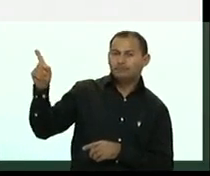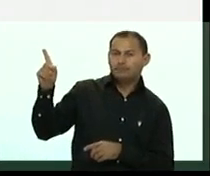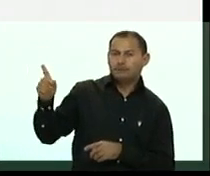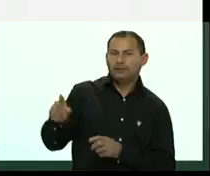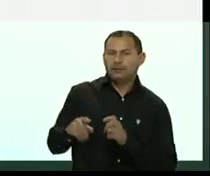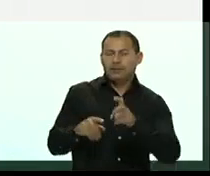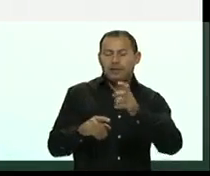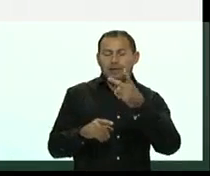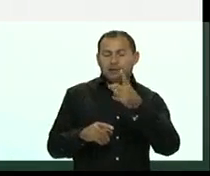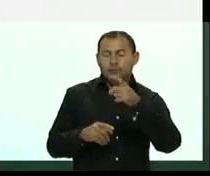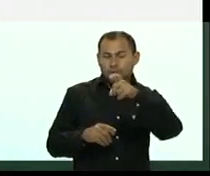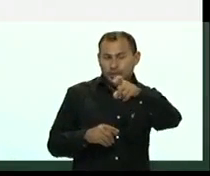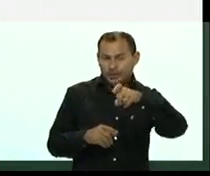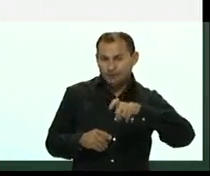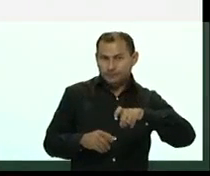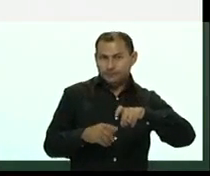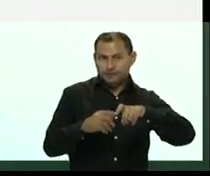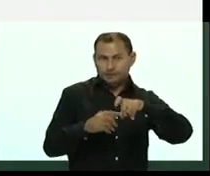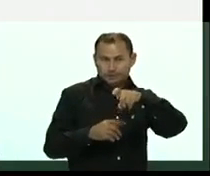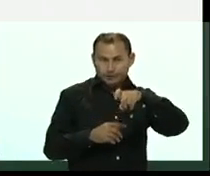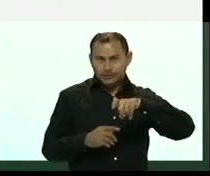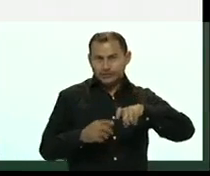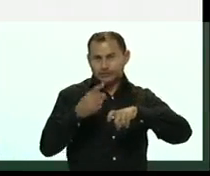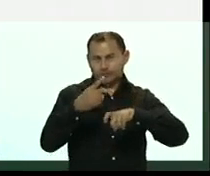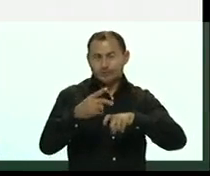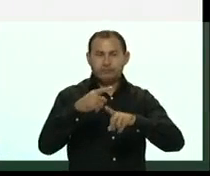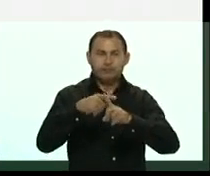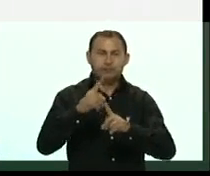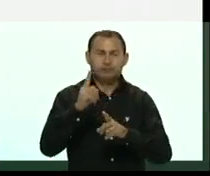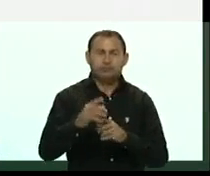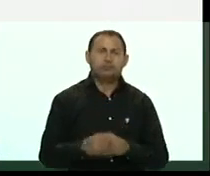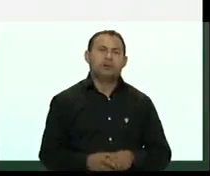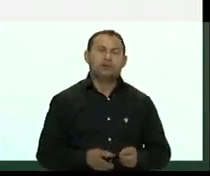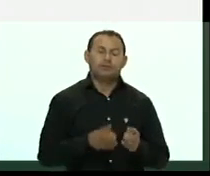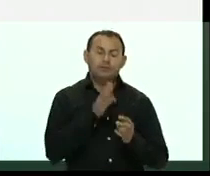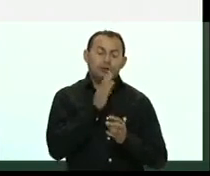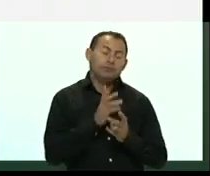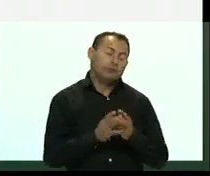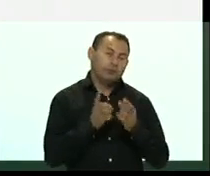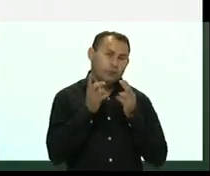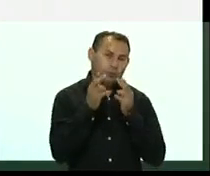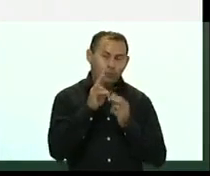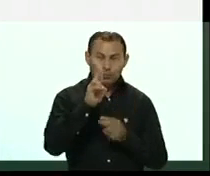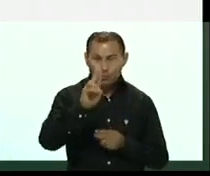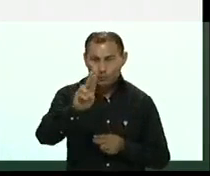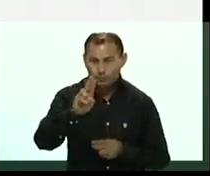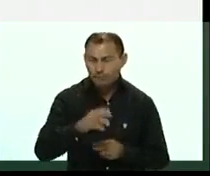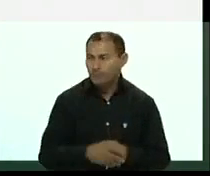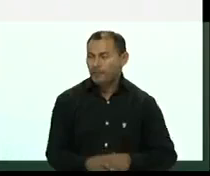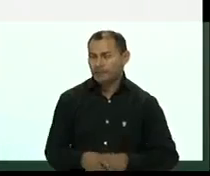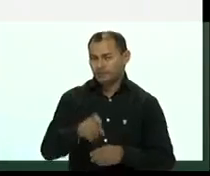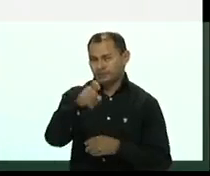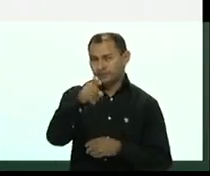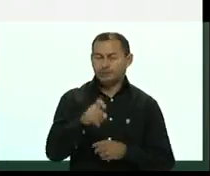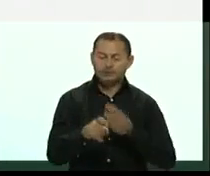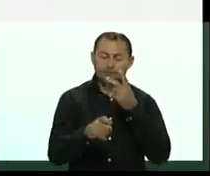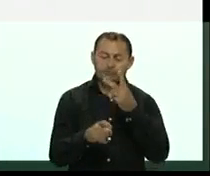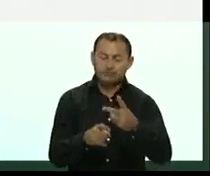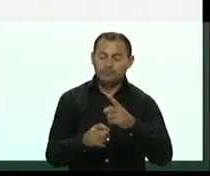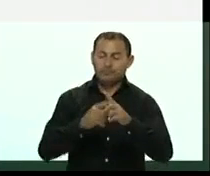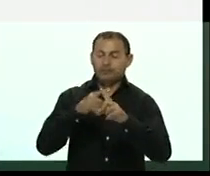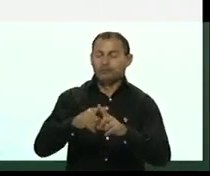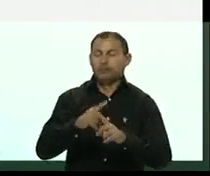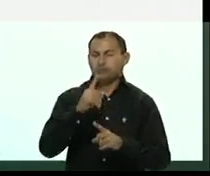u. Então, o u é igual a x ao quadrado mais 1, tudo bem? E esse x ao quadrado mais 1, ele